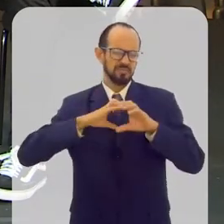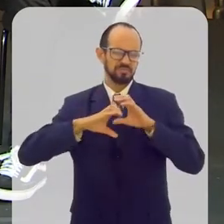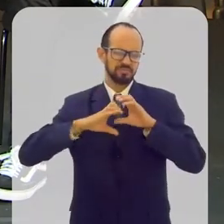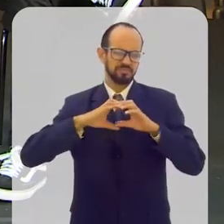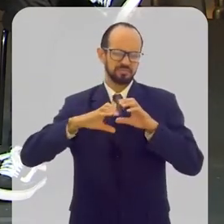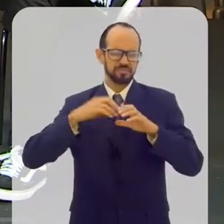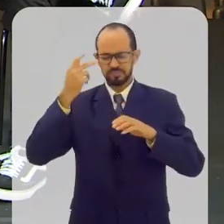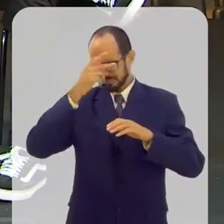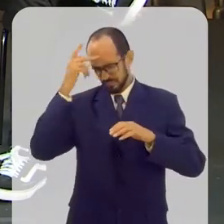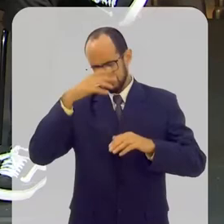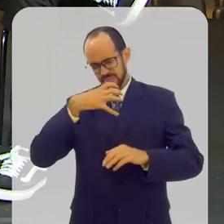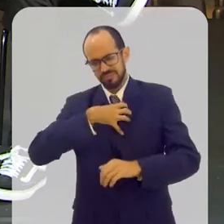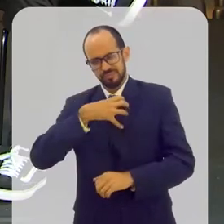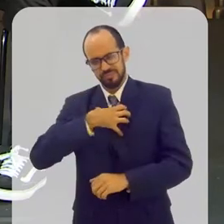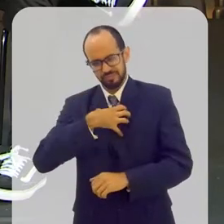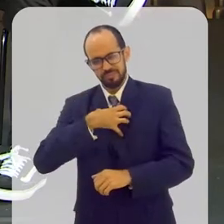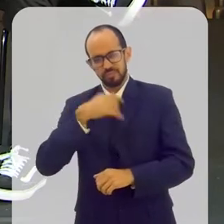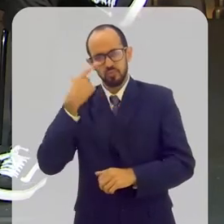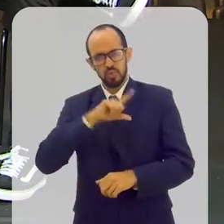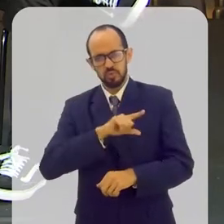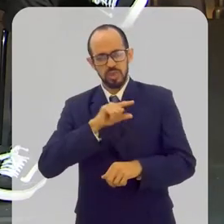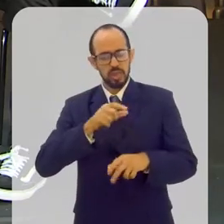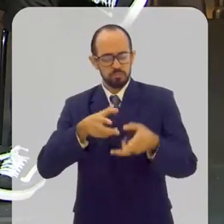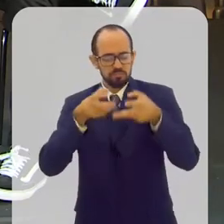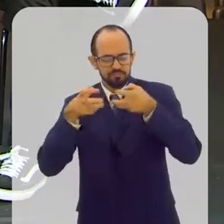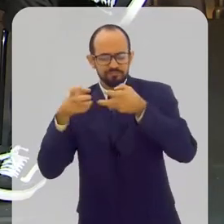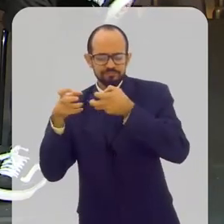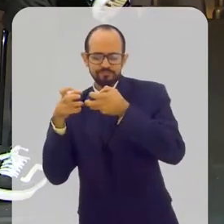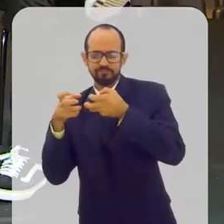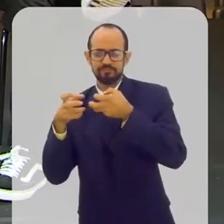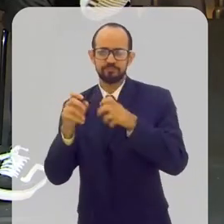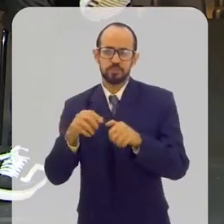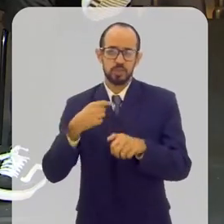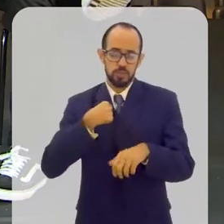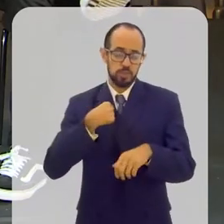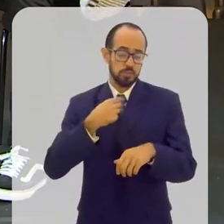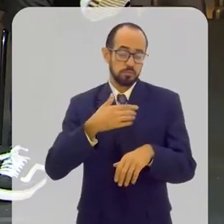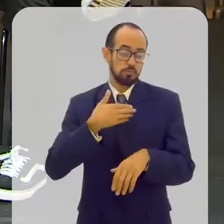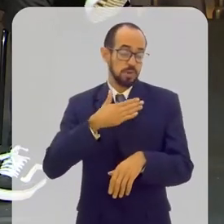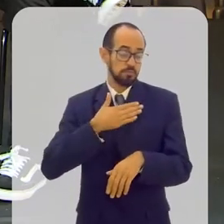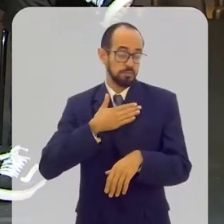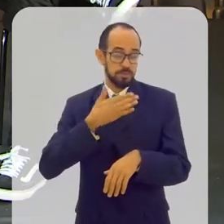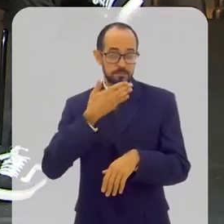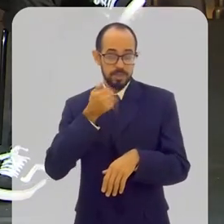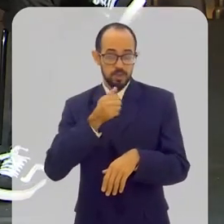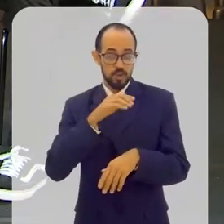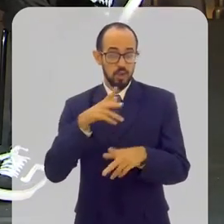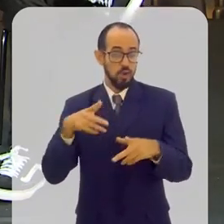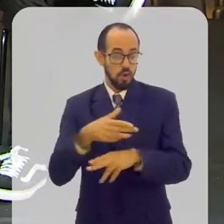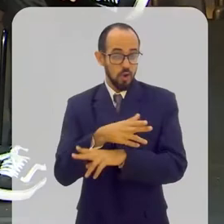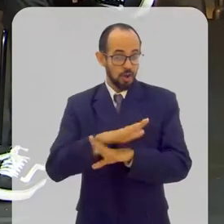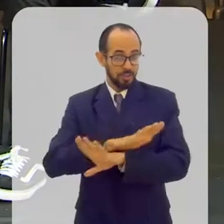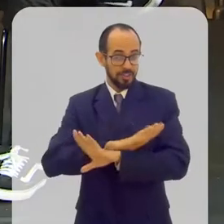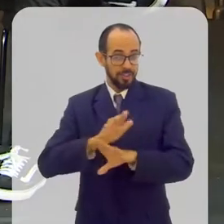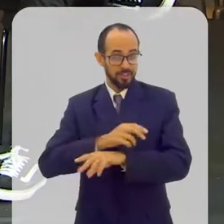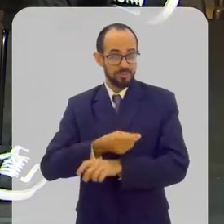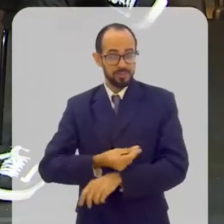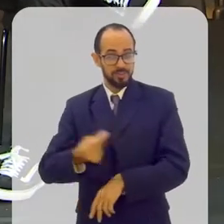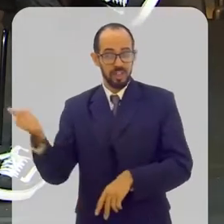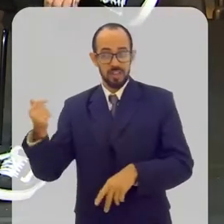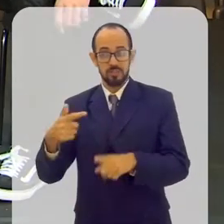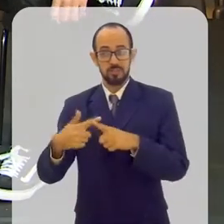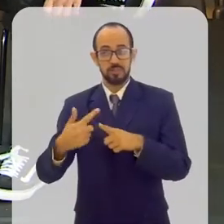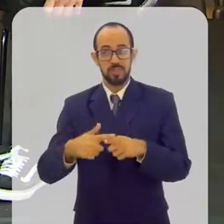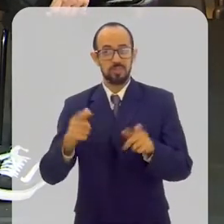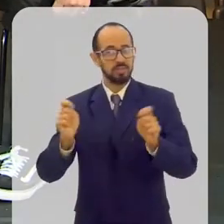tendo mais sensibilidade sentem ou escutam, enfim. Eu prefiro cortar, vou para o meu camarim, entendeu? Bem, o